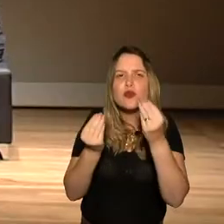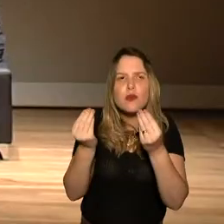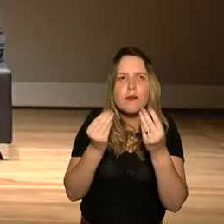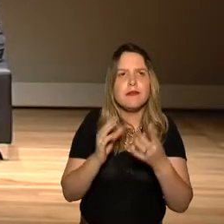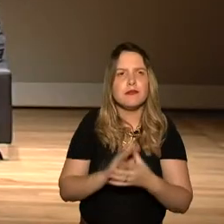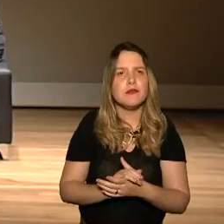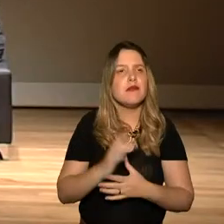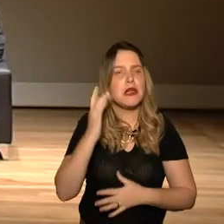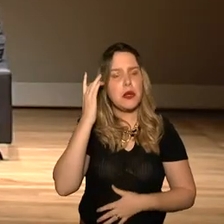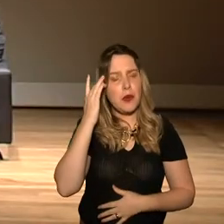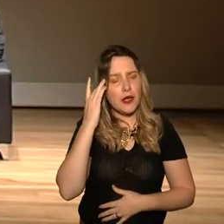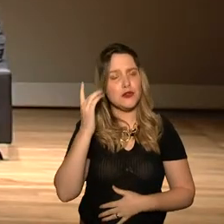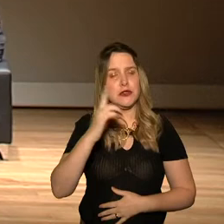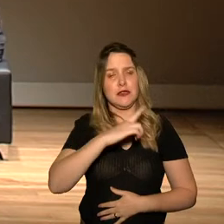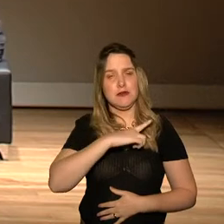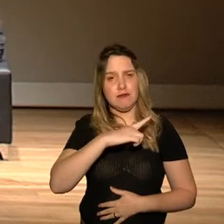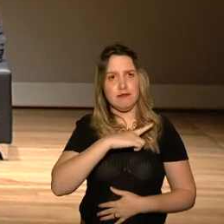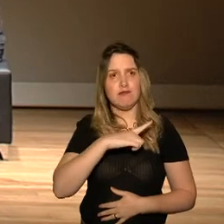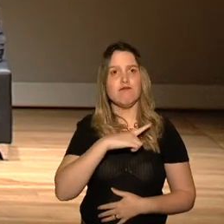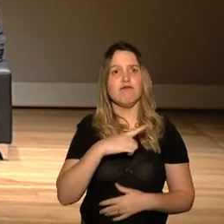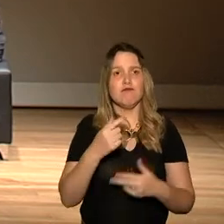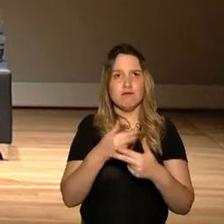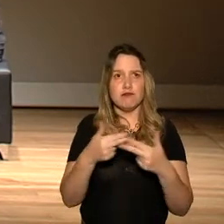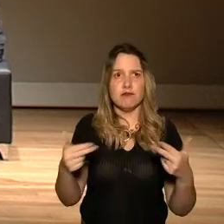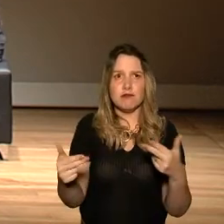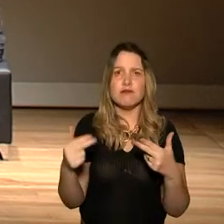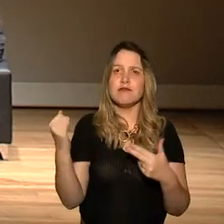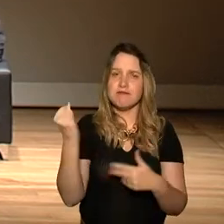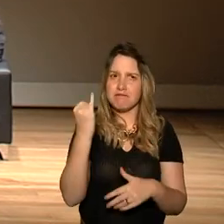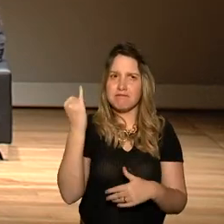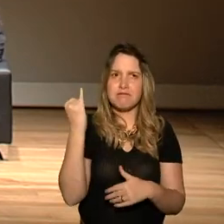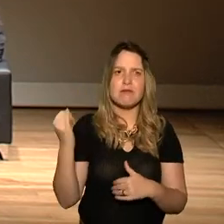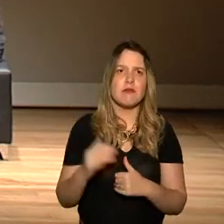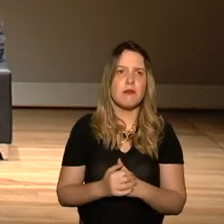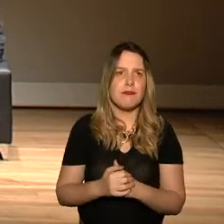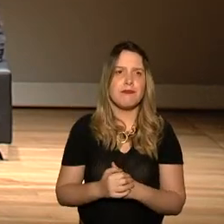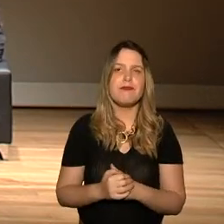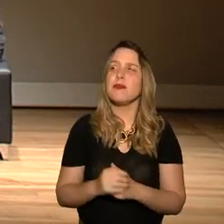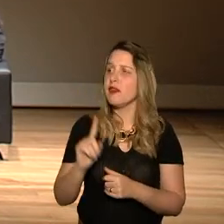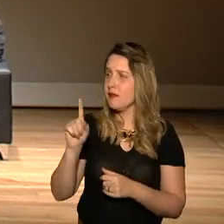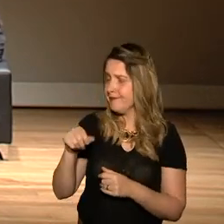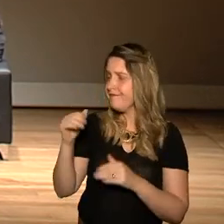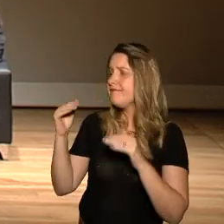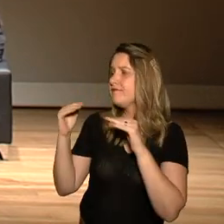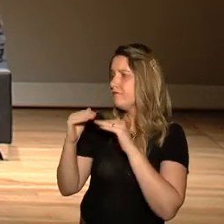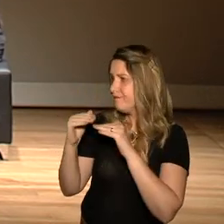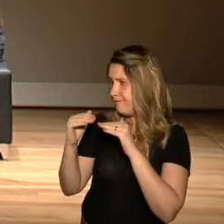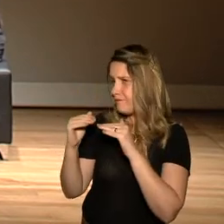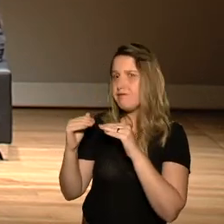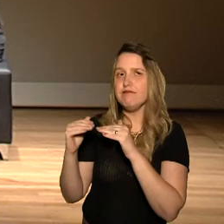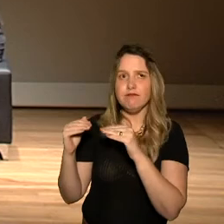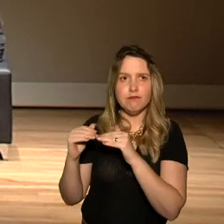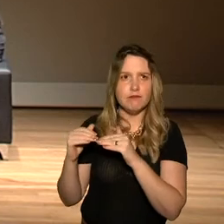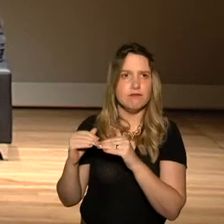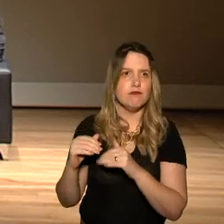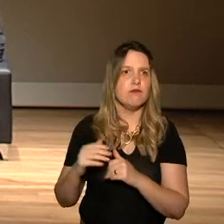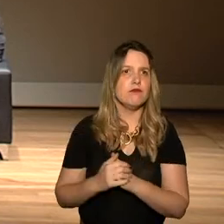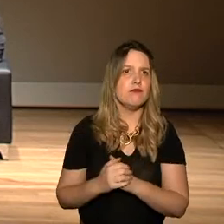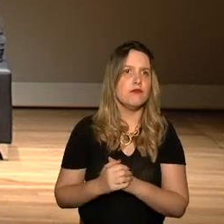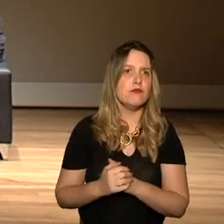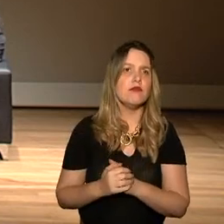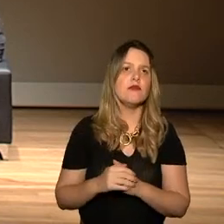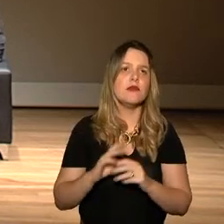Eu acho que tem Tem essa tem essa função importante né sim com certeza Quer comentar eu